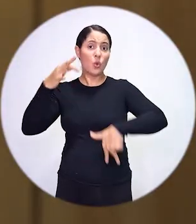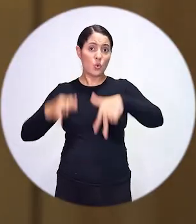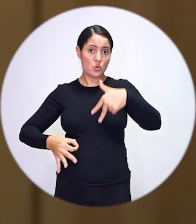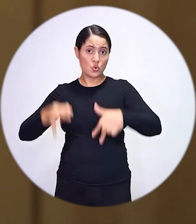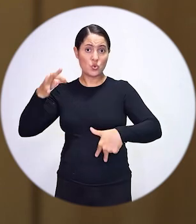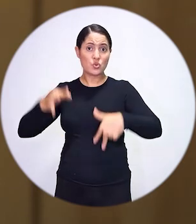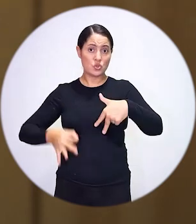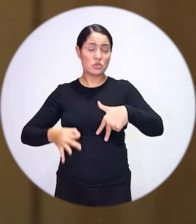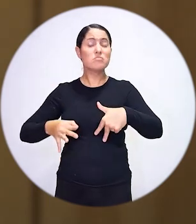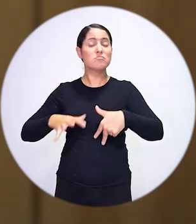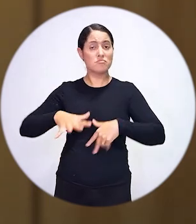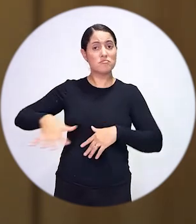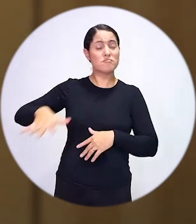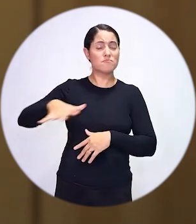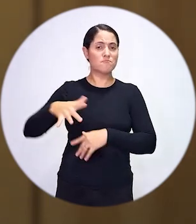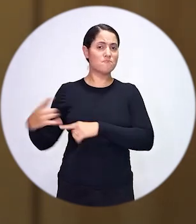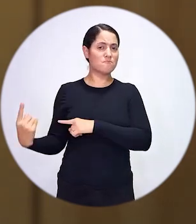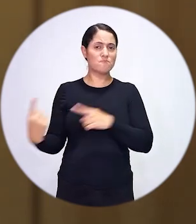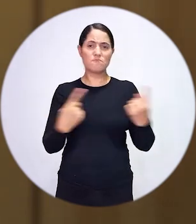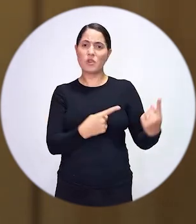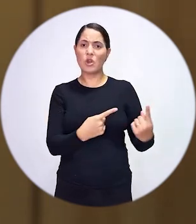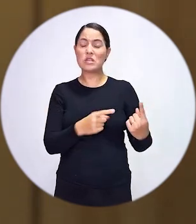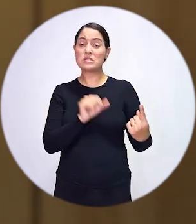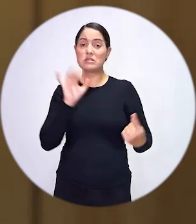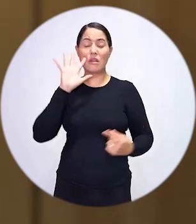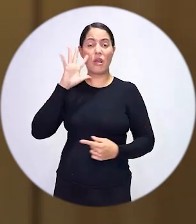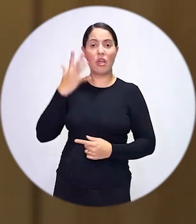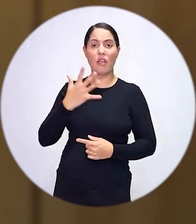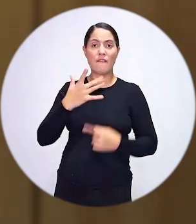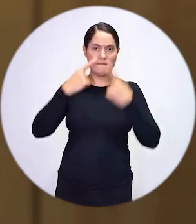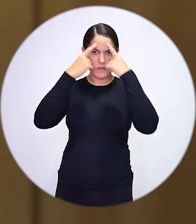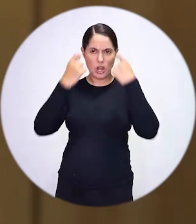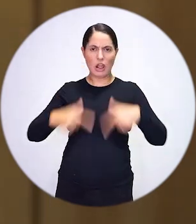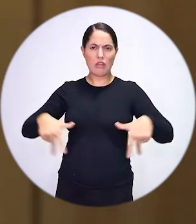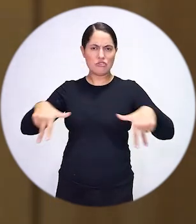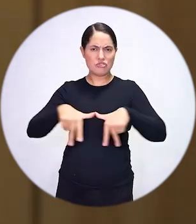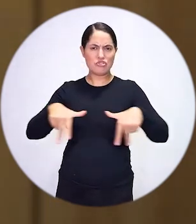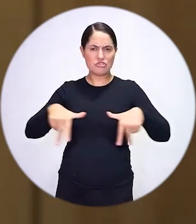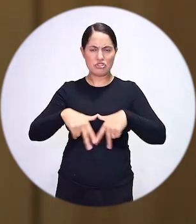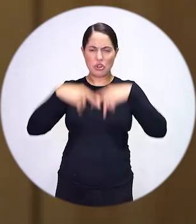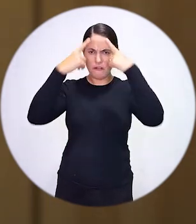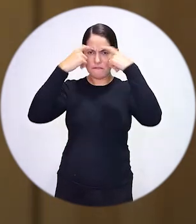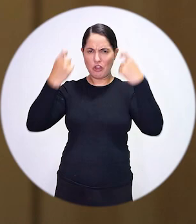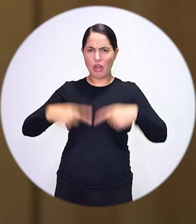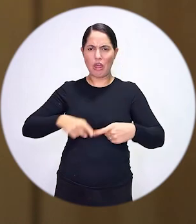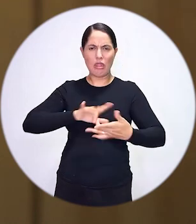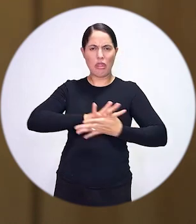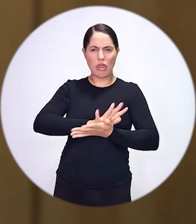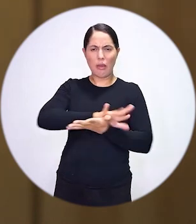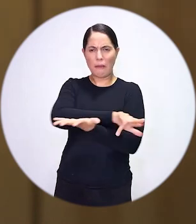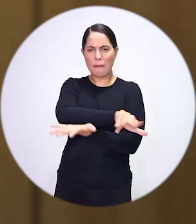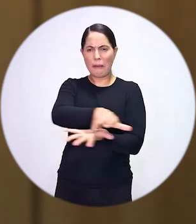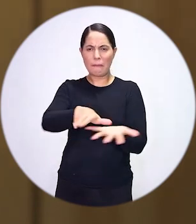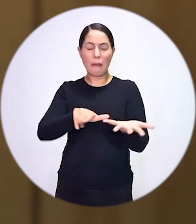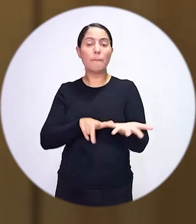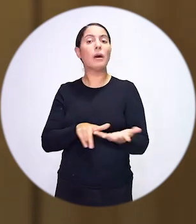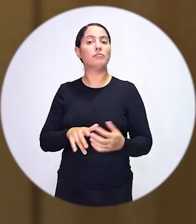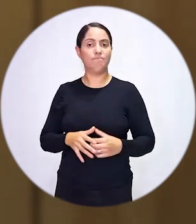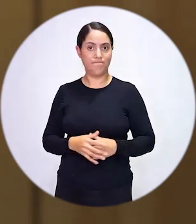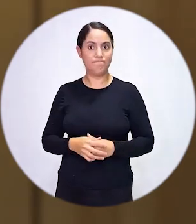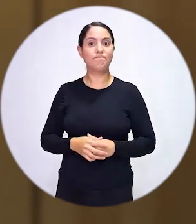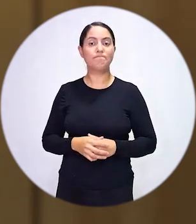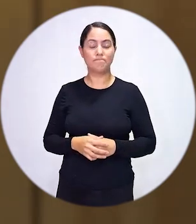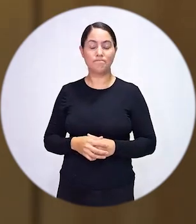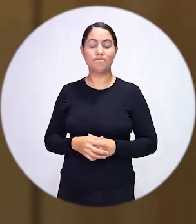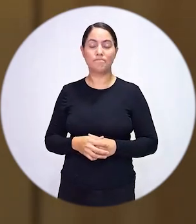Felipe Salomão, é dever do Poder Judiciário se posicionar veementemente contra atos que banalizam e promovem a violência de